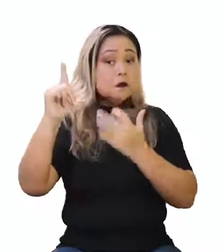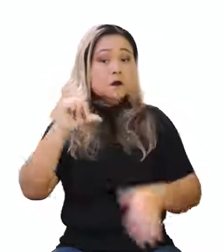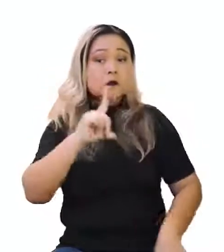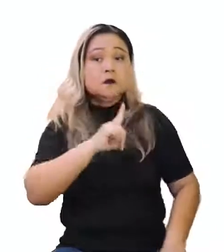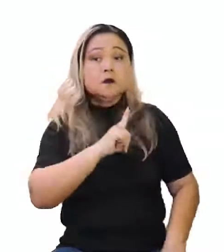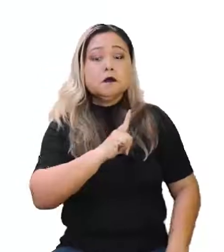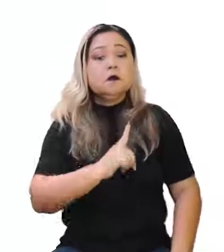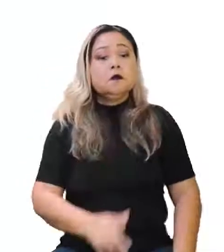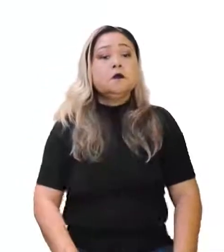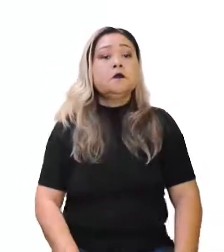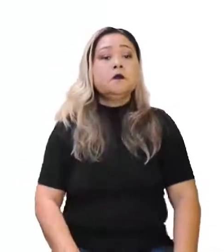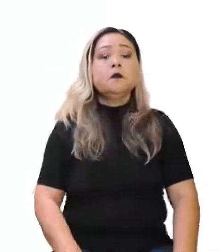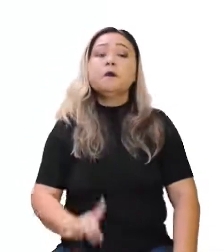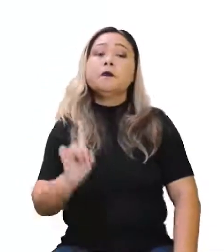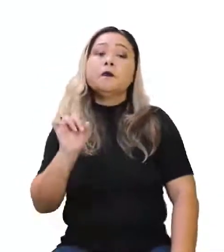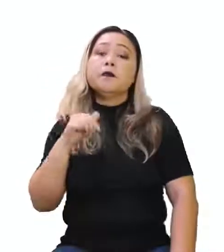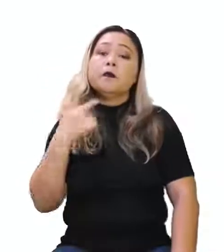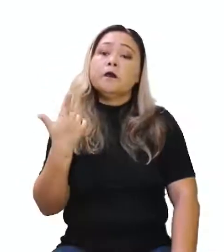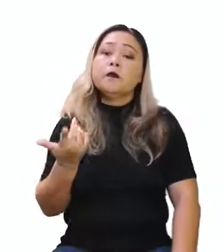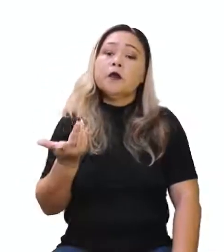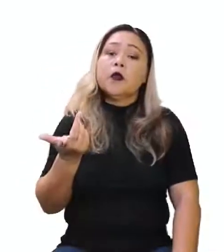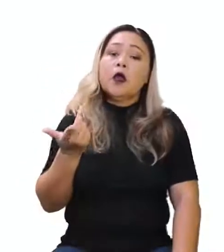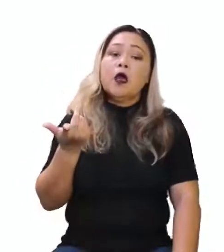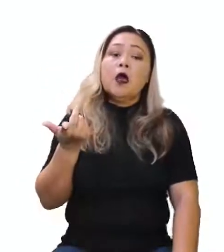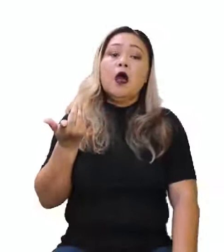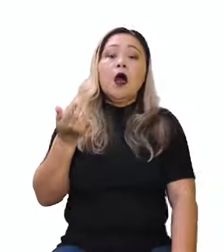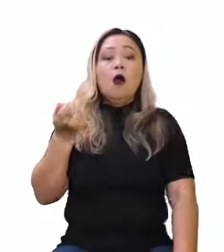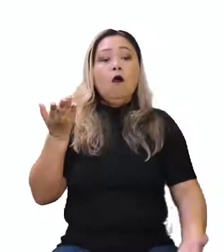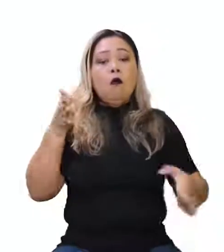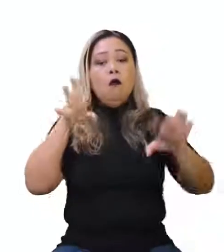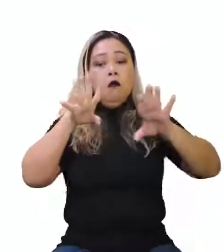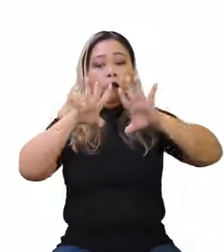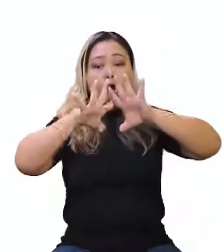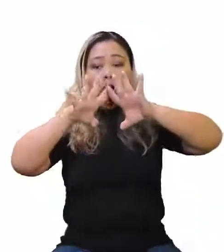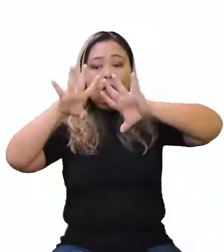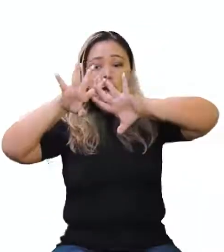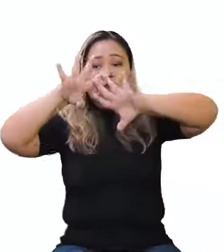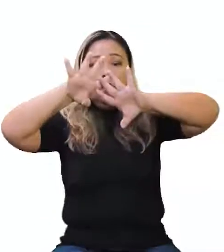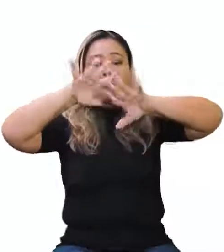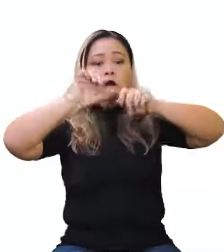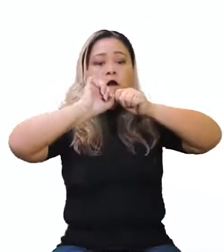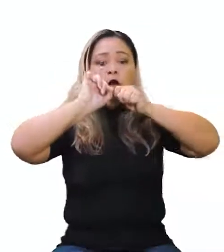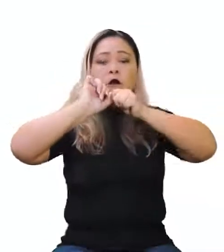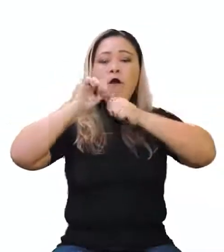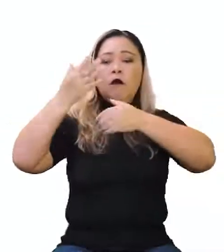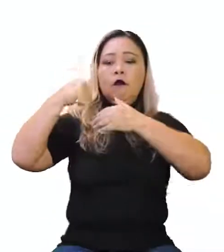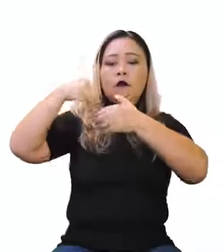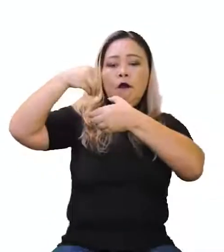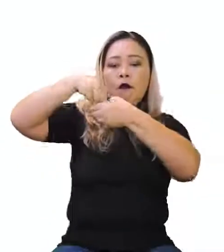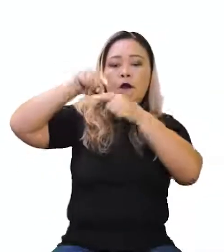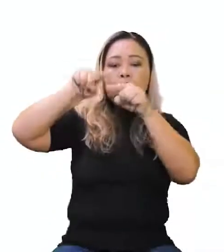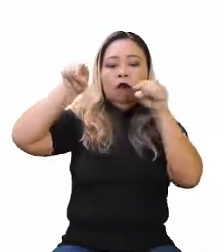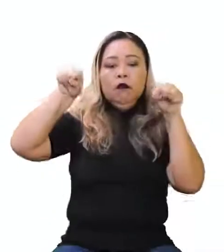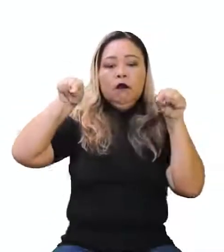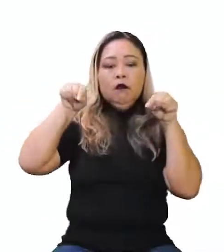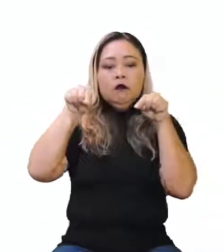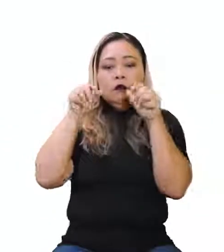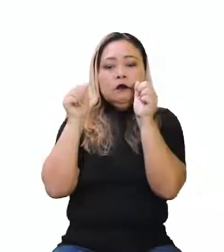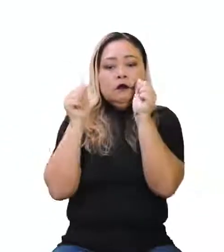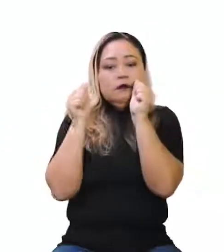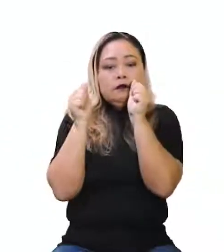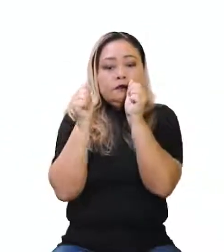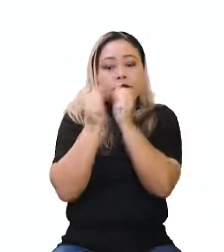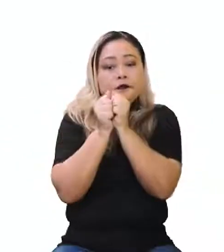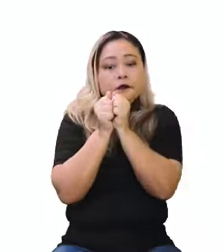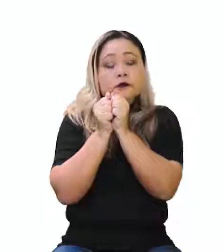encontram, tá? No sistema intensivo, professor, os reprodutores são mantidos em piquetes